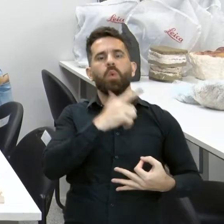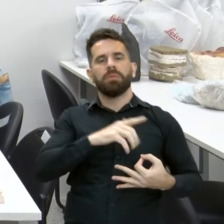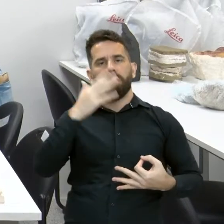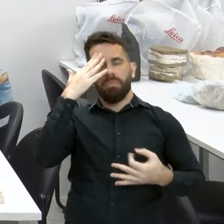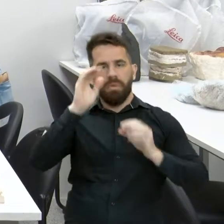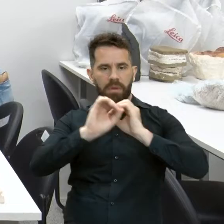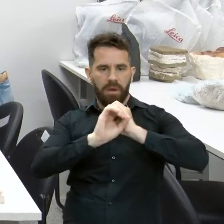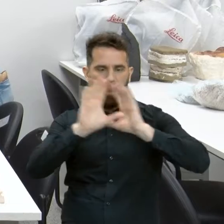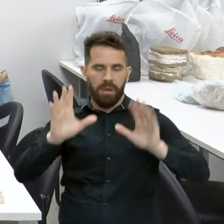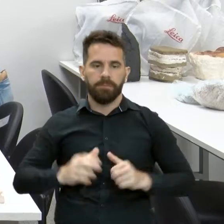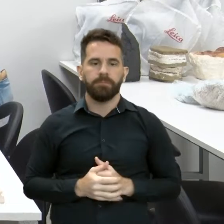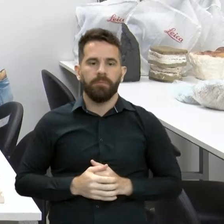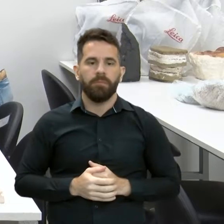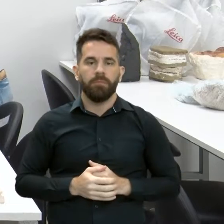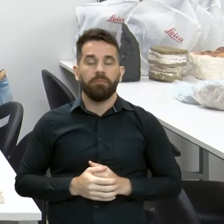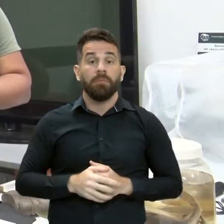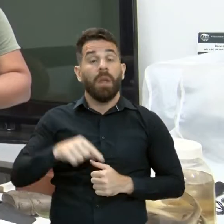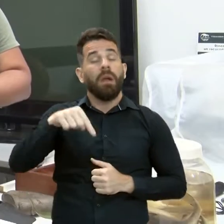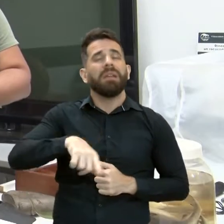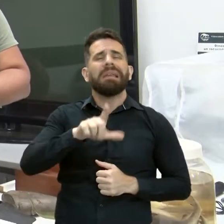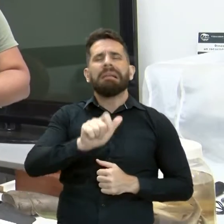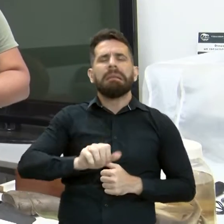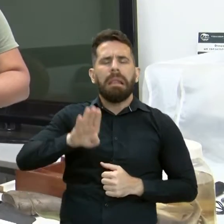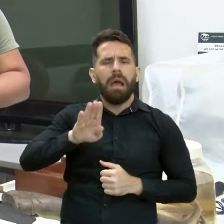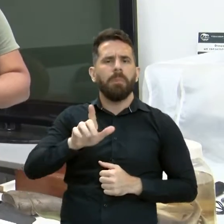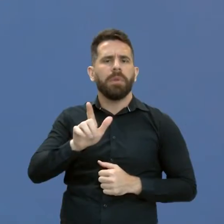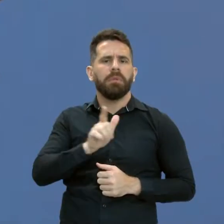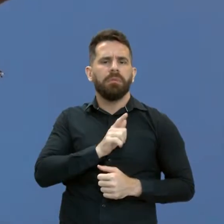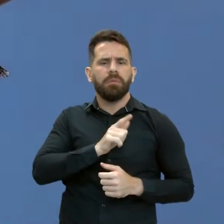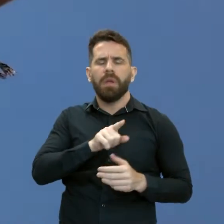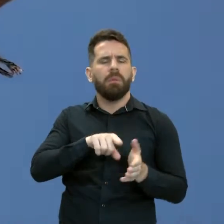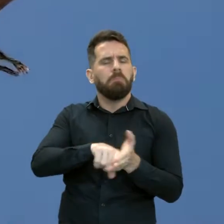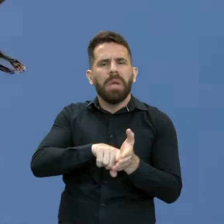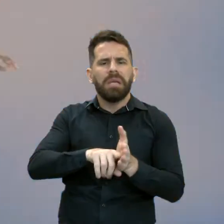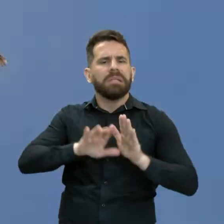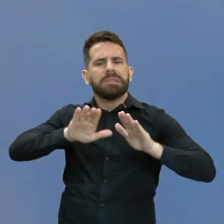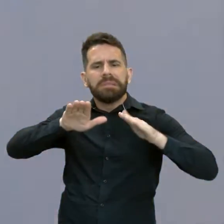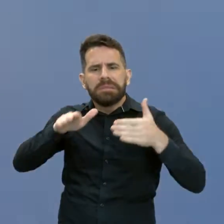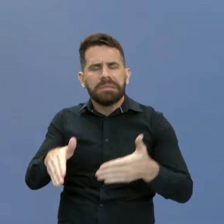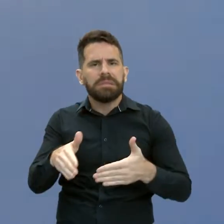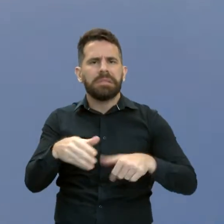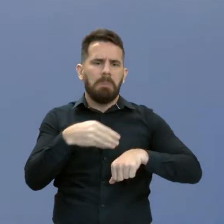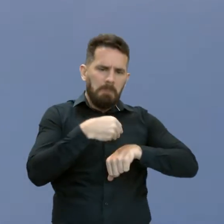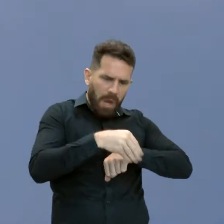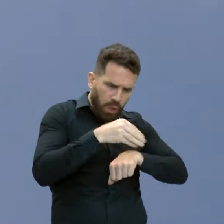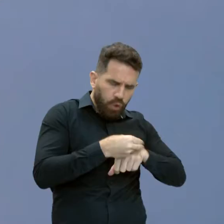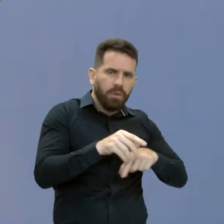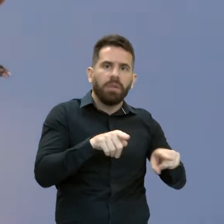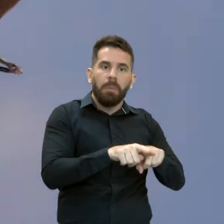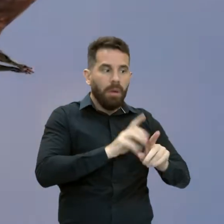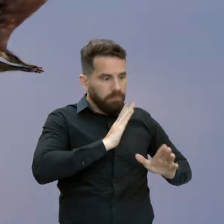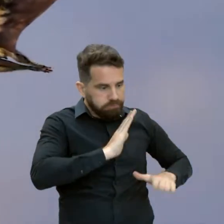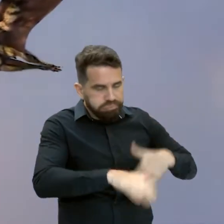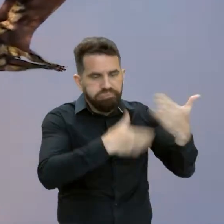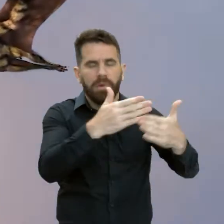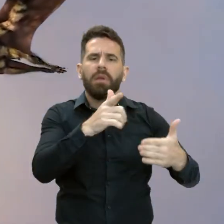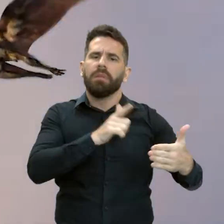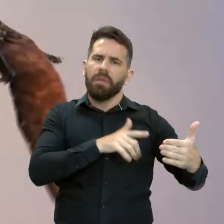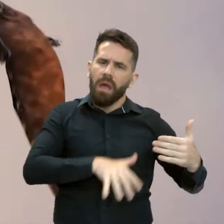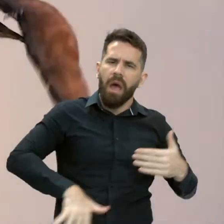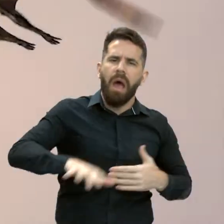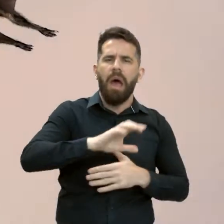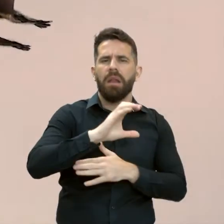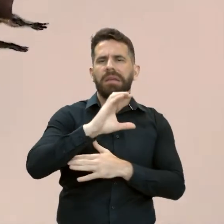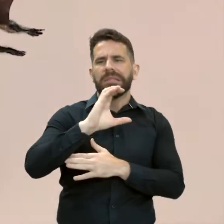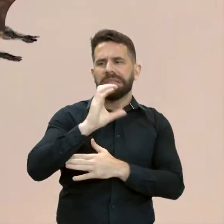aqui no Laboratório de Paleontologia e Evolução abrange várias áreas aí da ciência, da